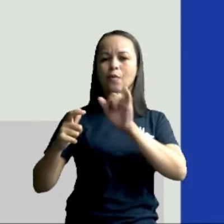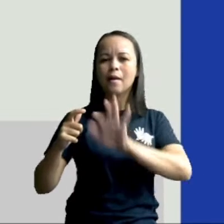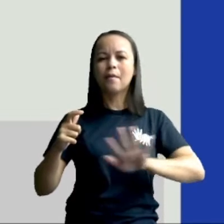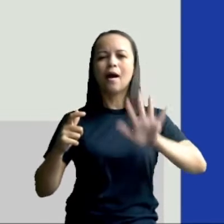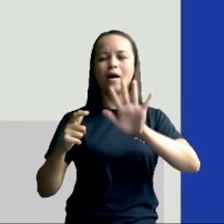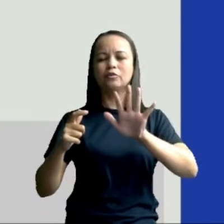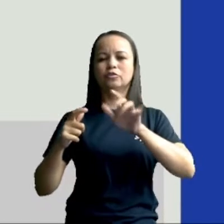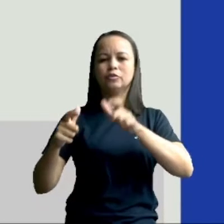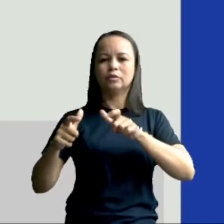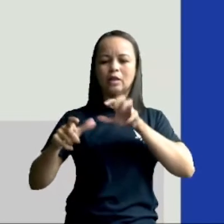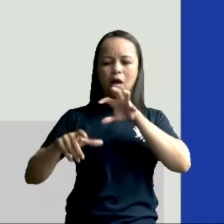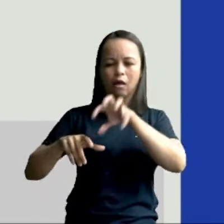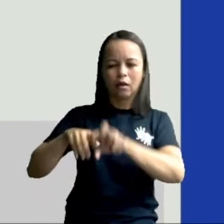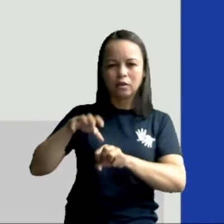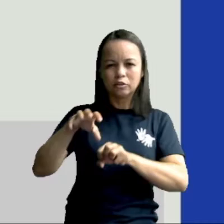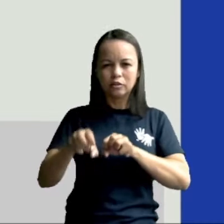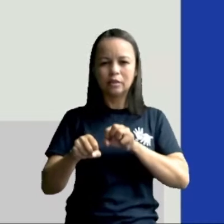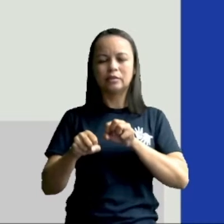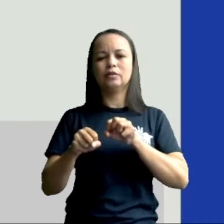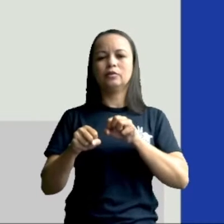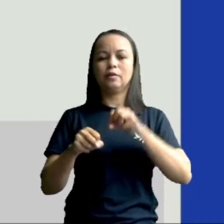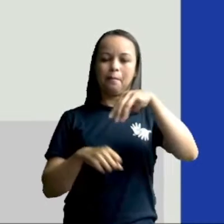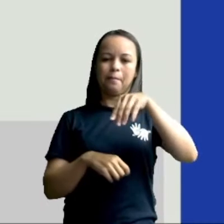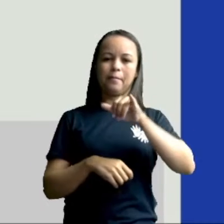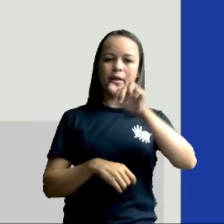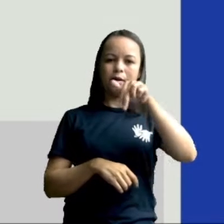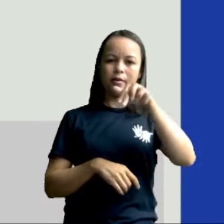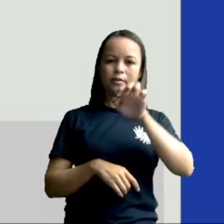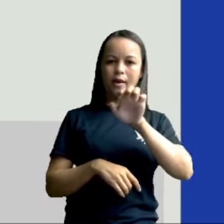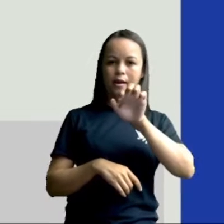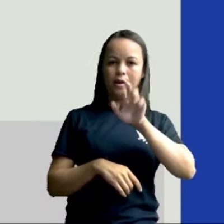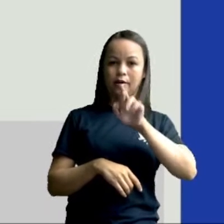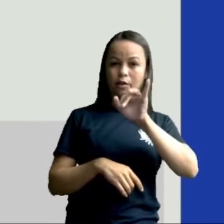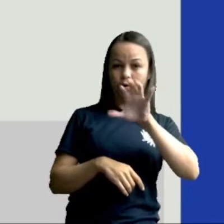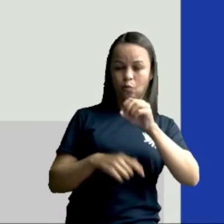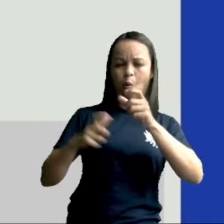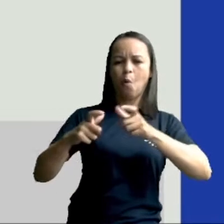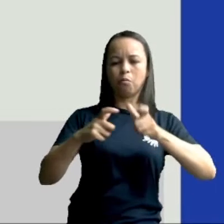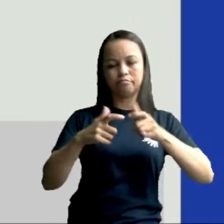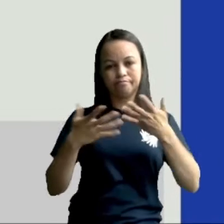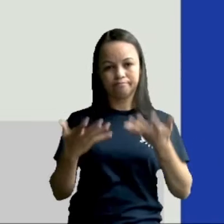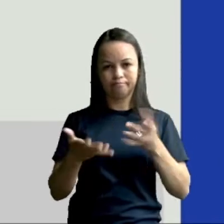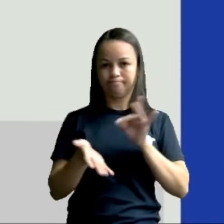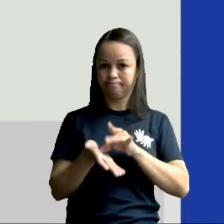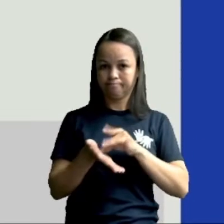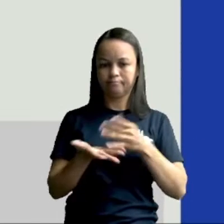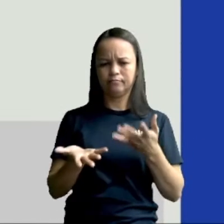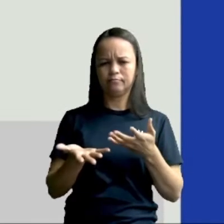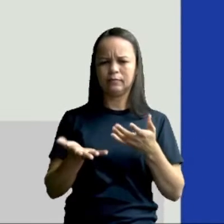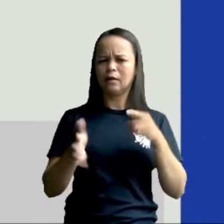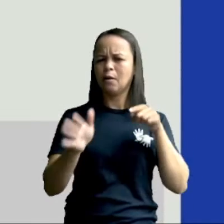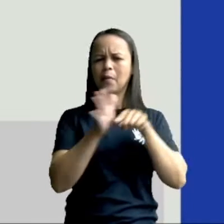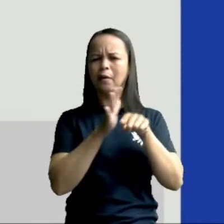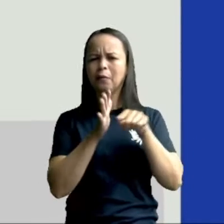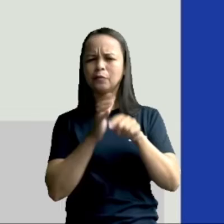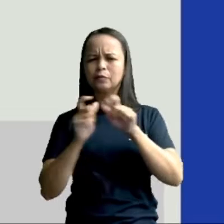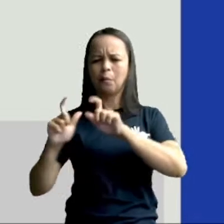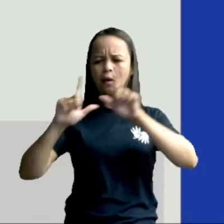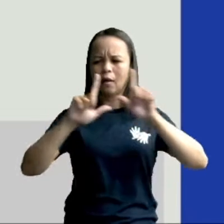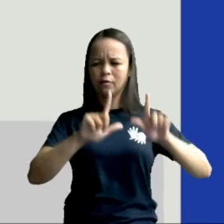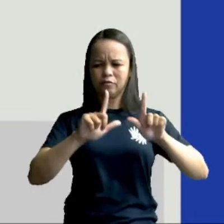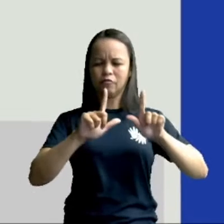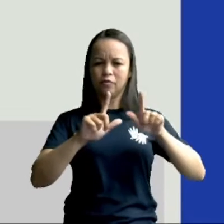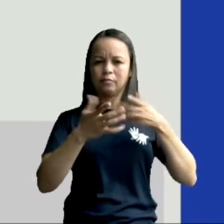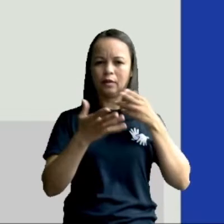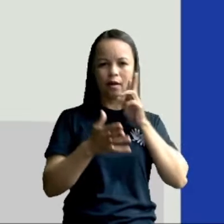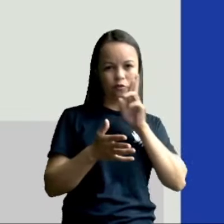imagem que é uma extração de minério de algum local. Não é verdade? Vamos para as perguntas. Tem algumas perguntas aqui no cantinho, ó. Vamos